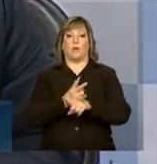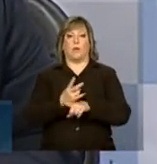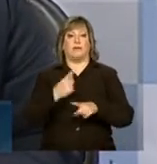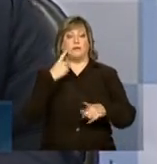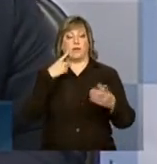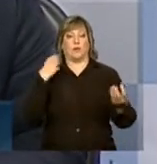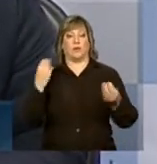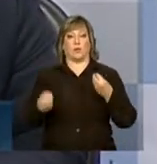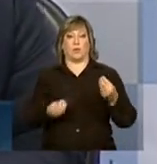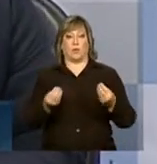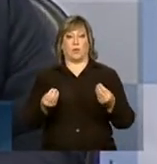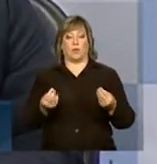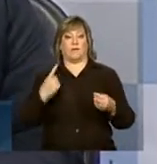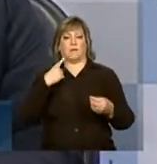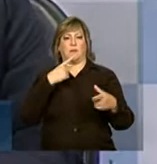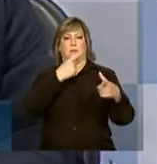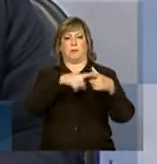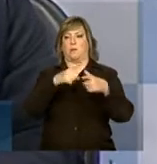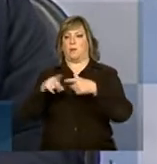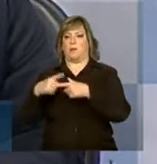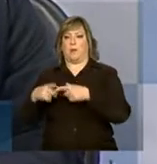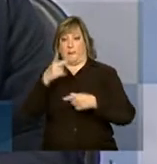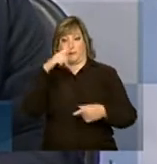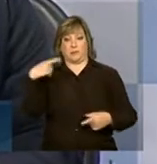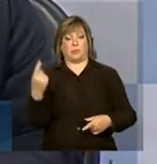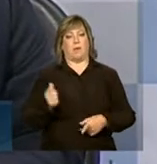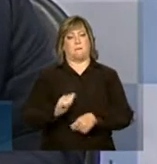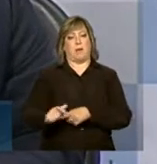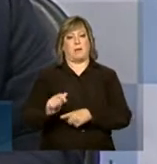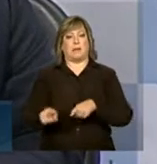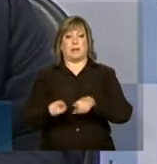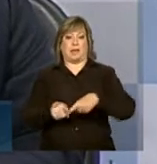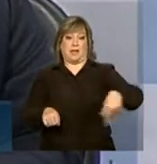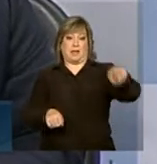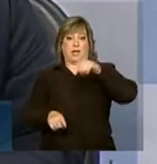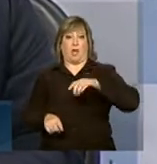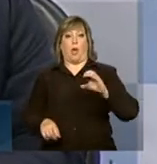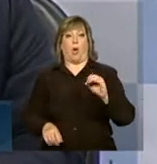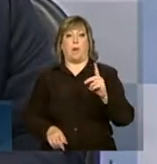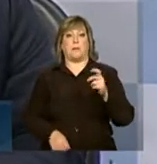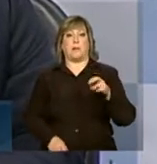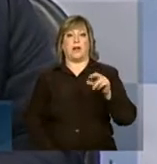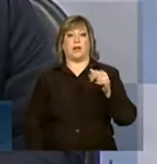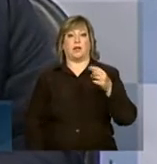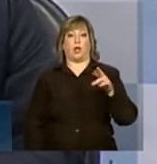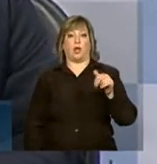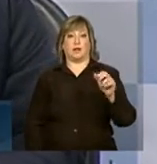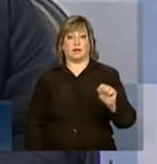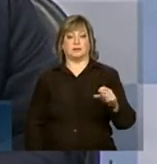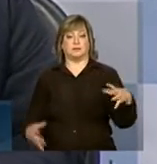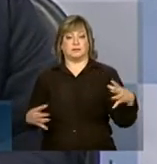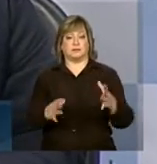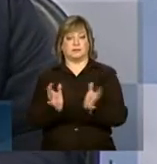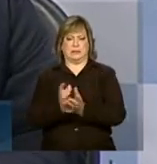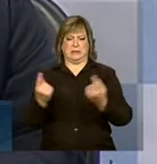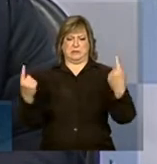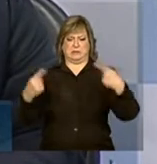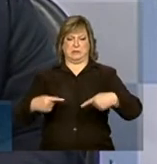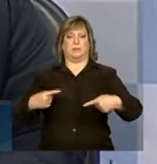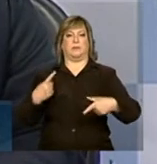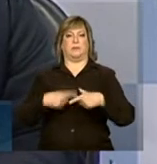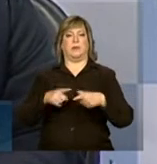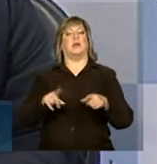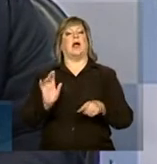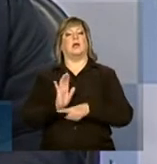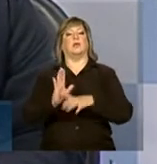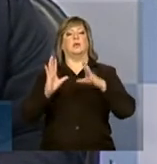de conflitos entre os beneficiários e as operadoras do setor, diminuir os